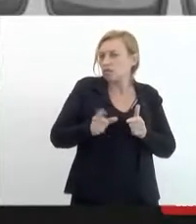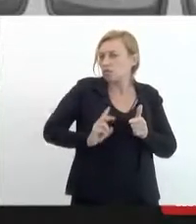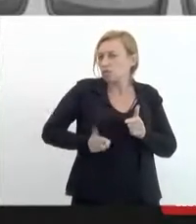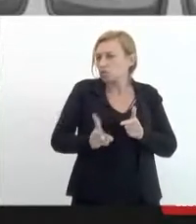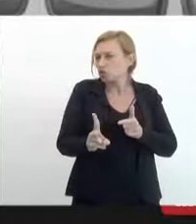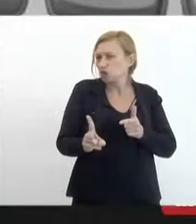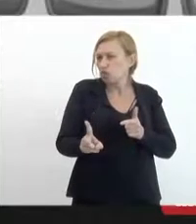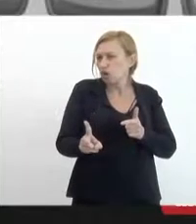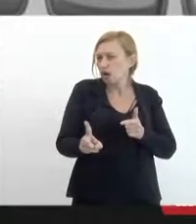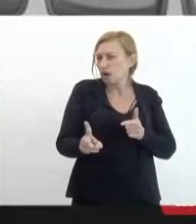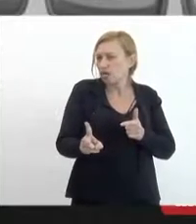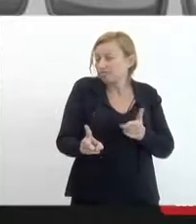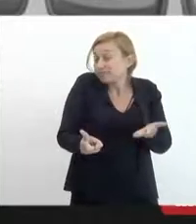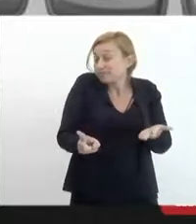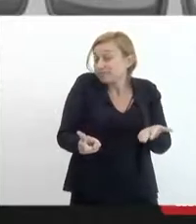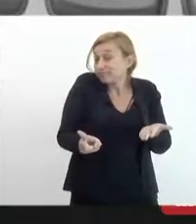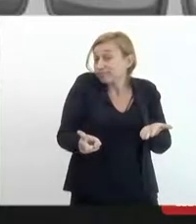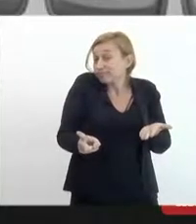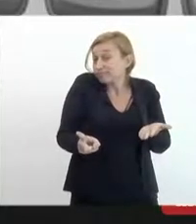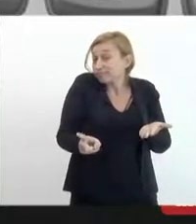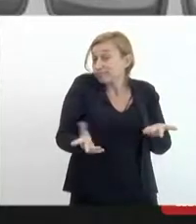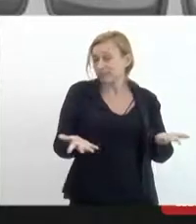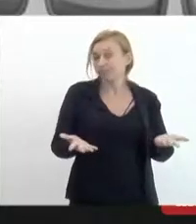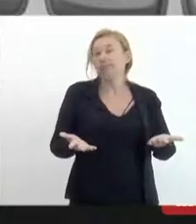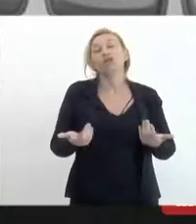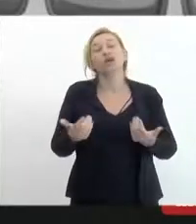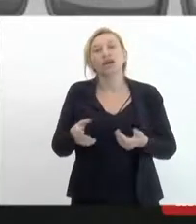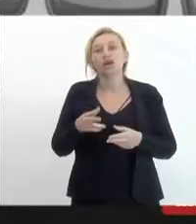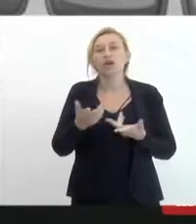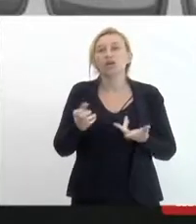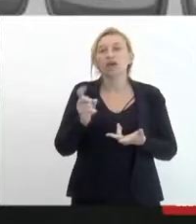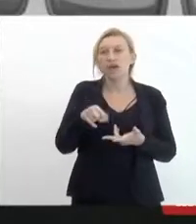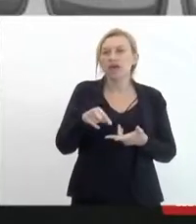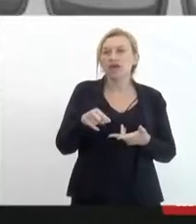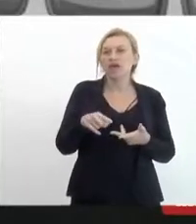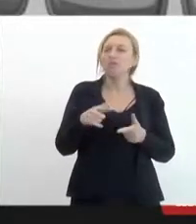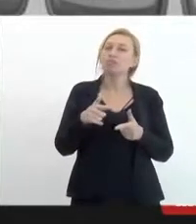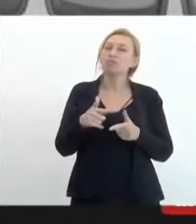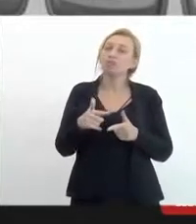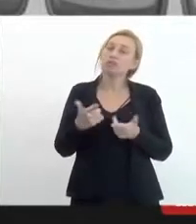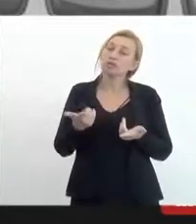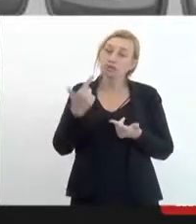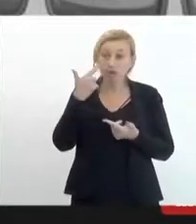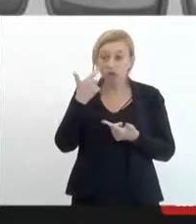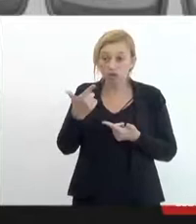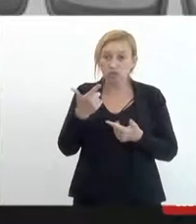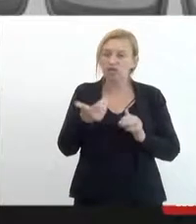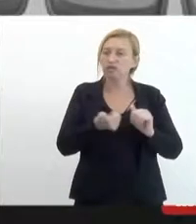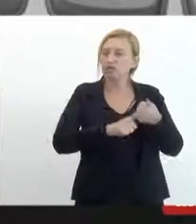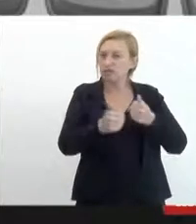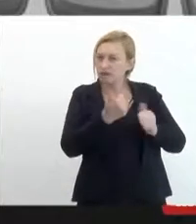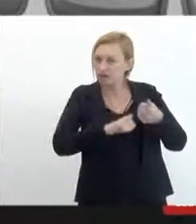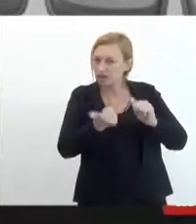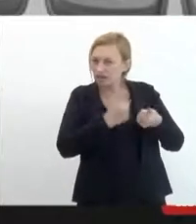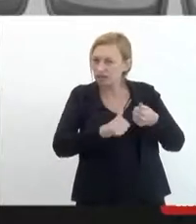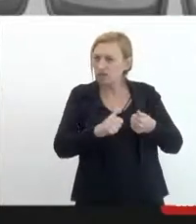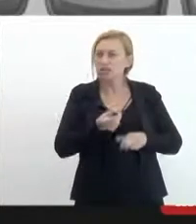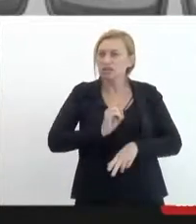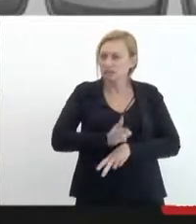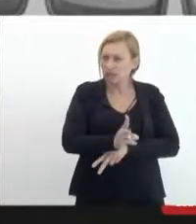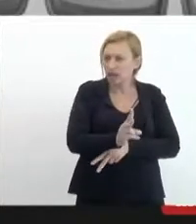os contenciosos continuem existindo. Então, é esse o espírito que a gente também avalia